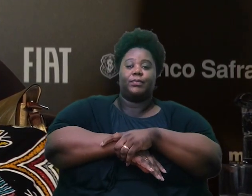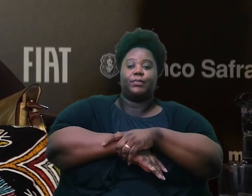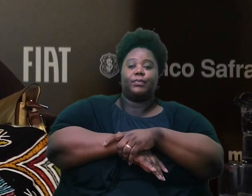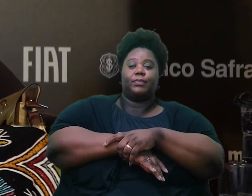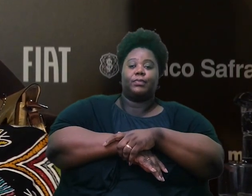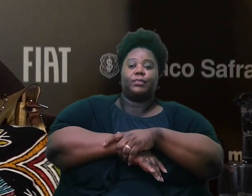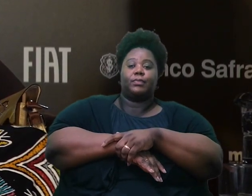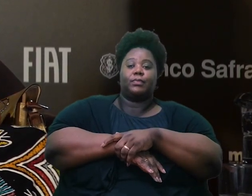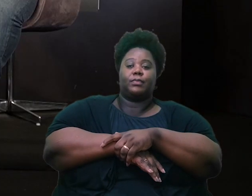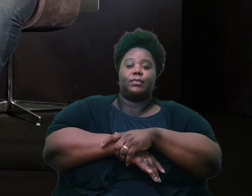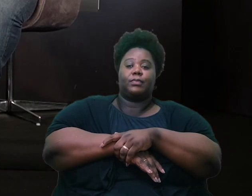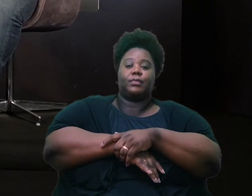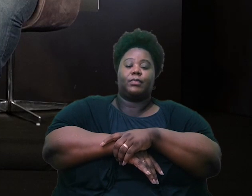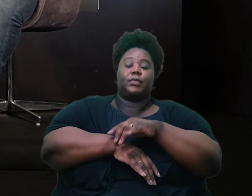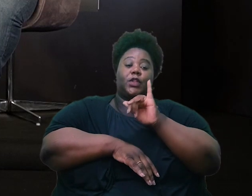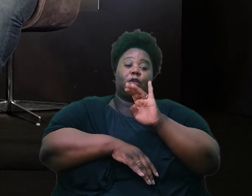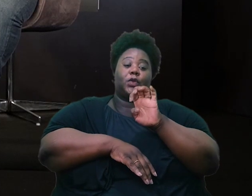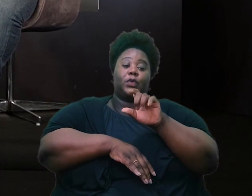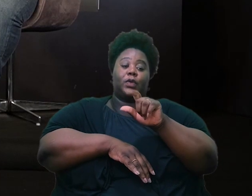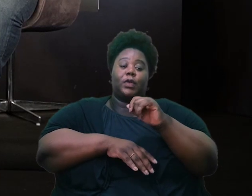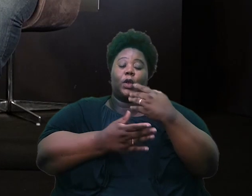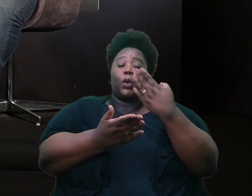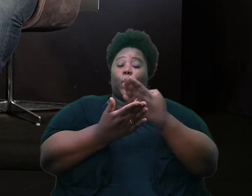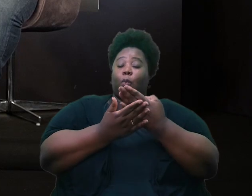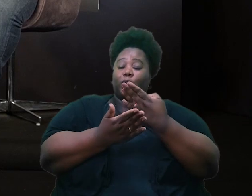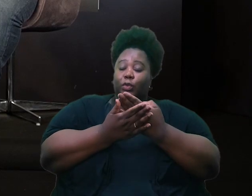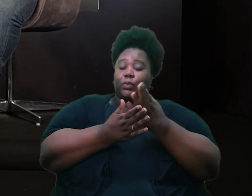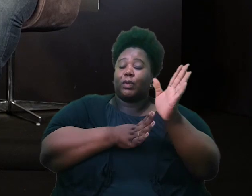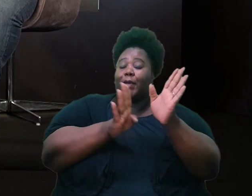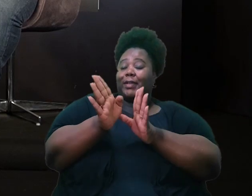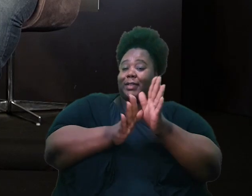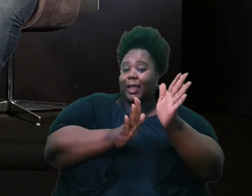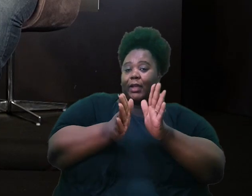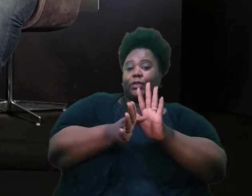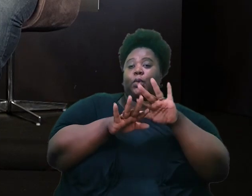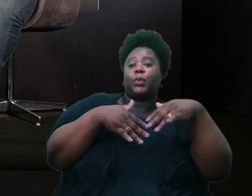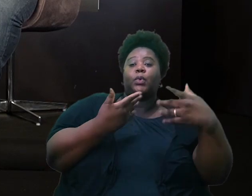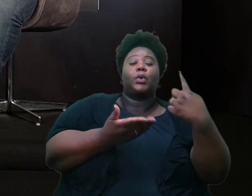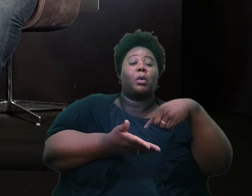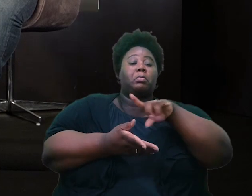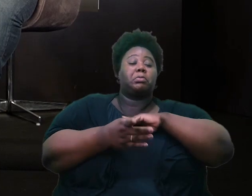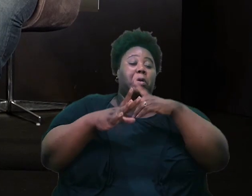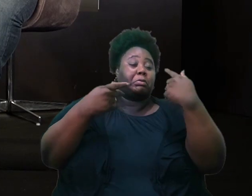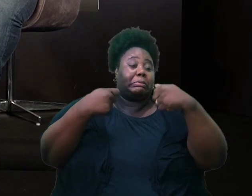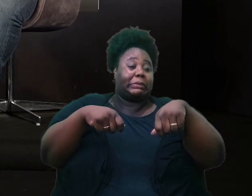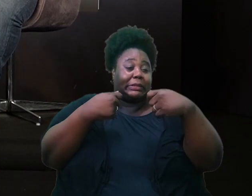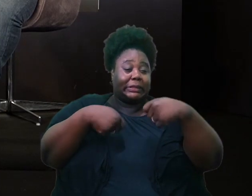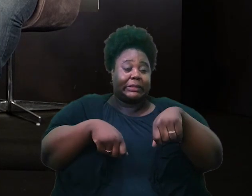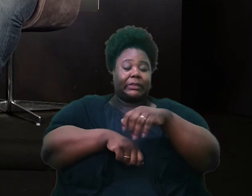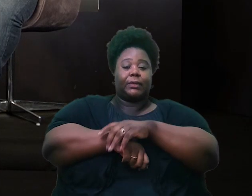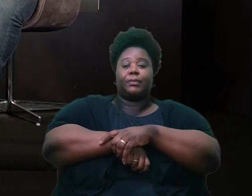E isso é muito interessante. Isso diz muito para nós de como a gente precisa